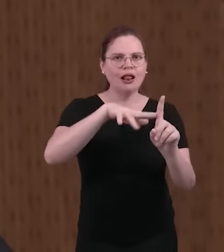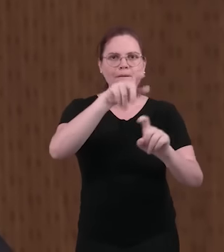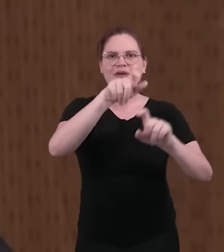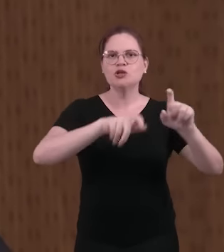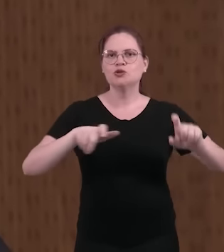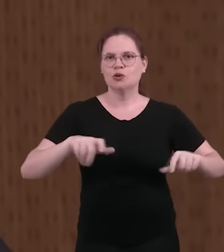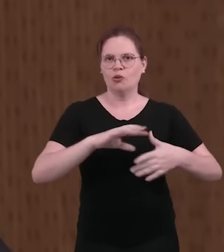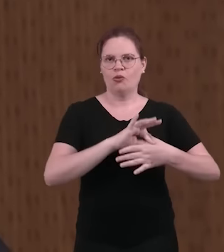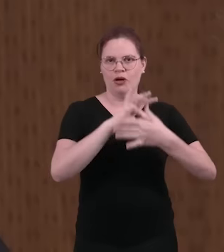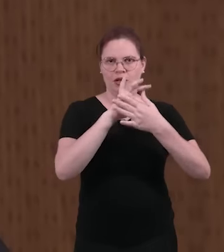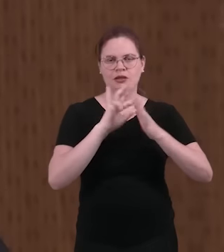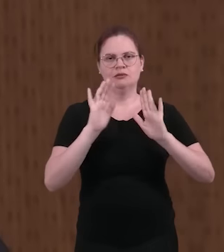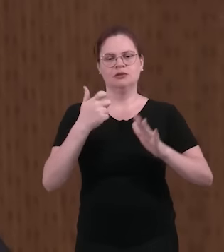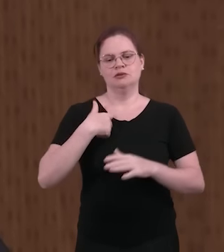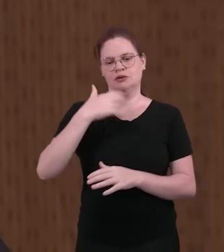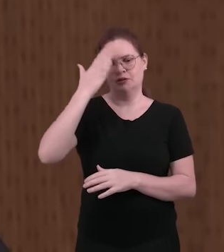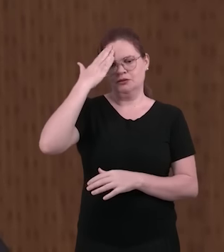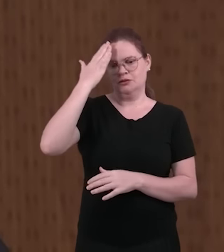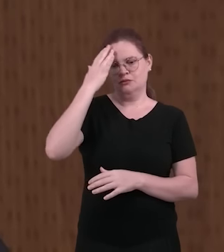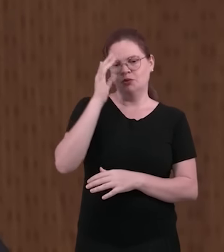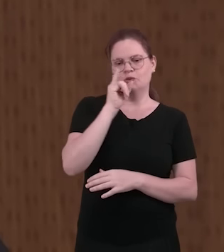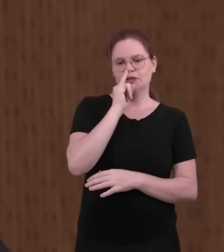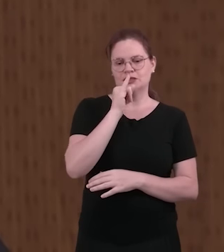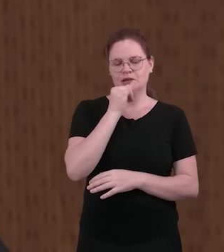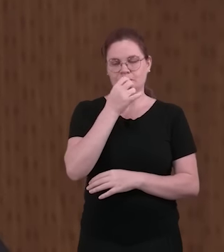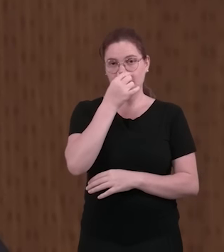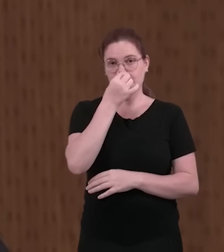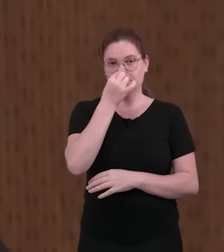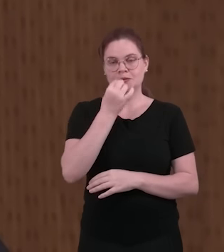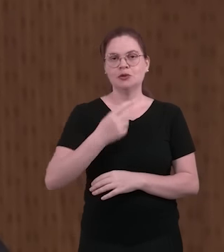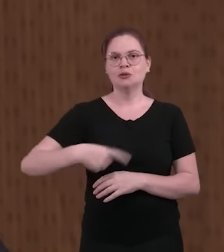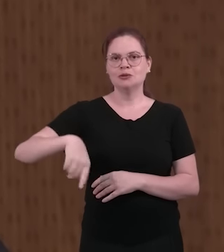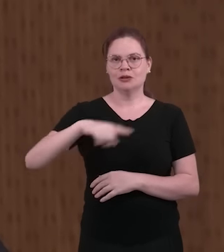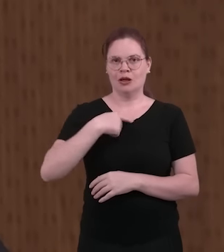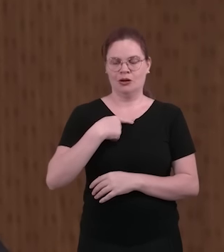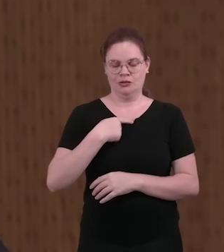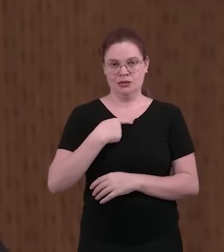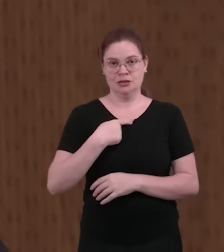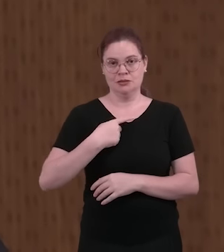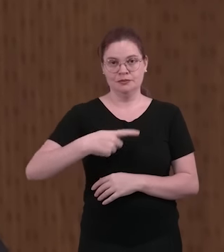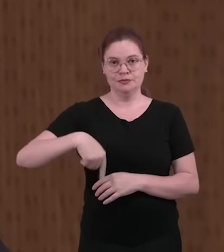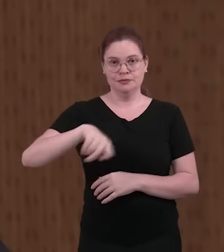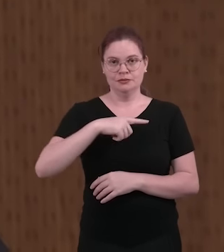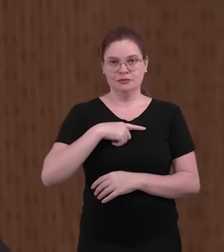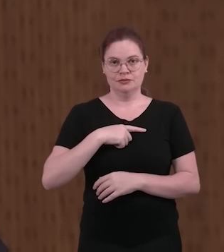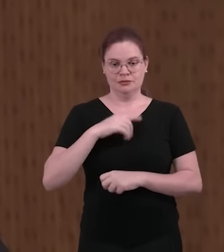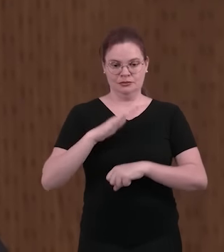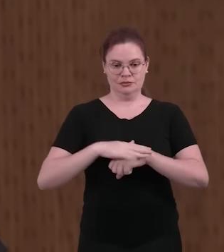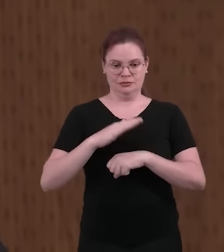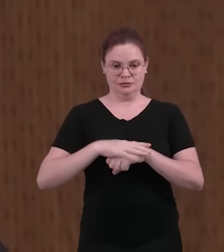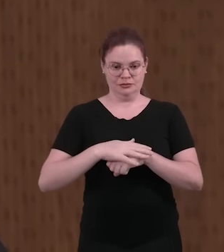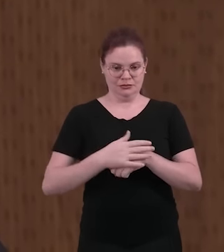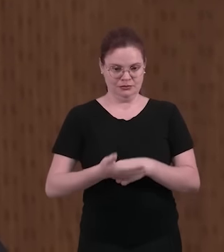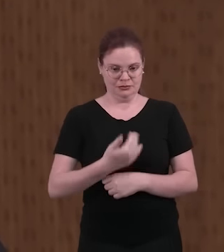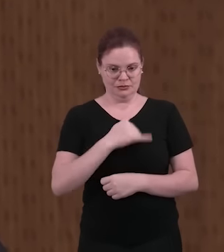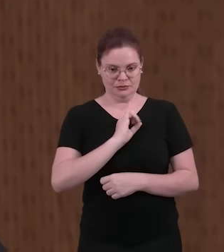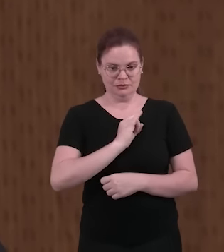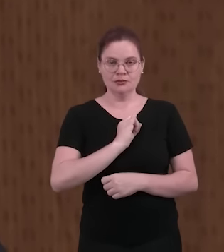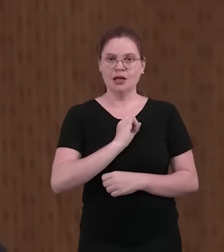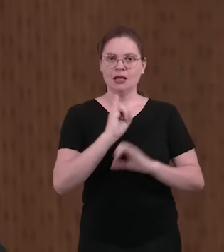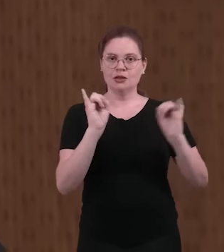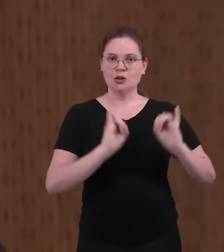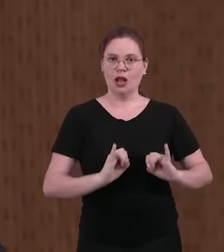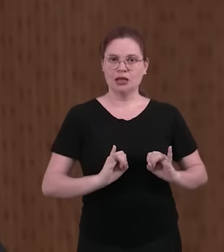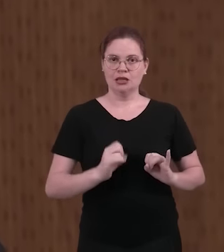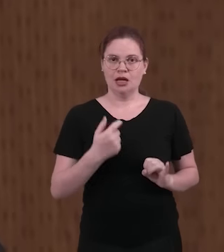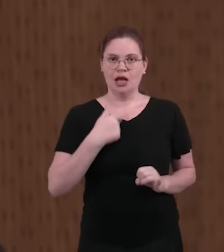saber também quando a gente, né, nós mesmos, podemos ter idolatria por nós